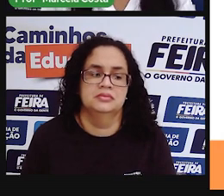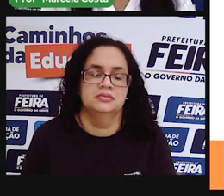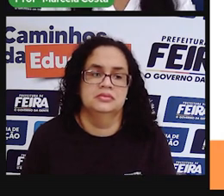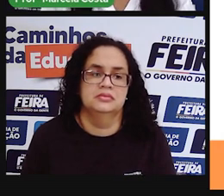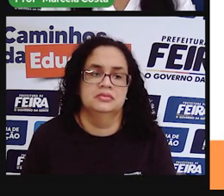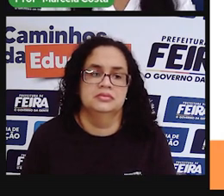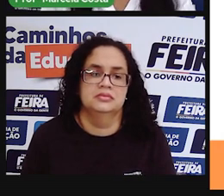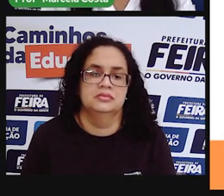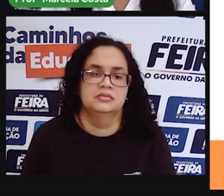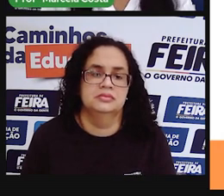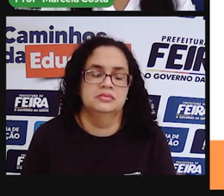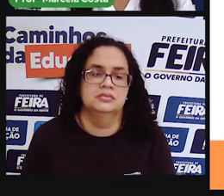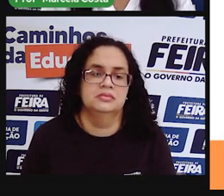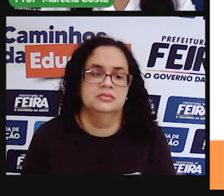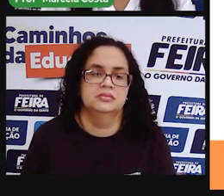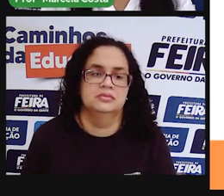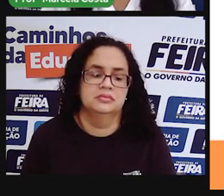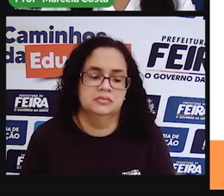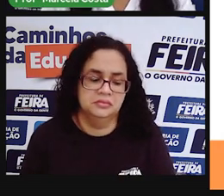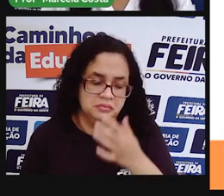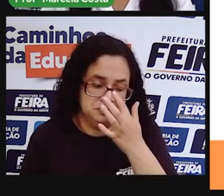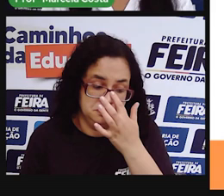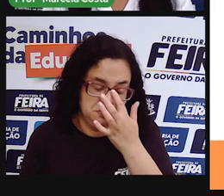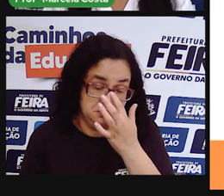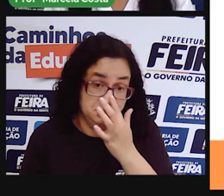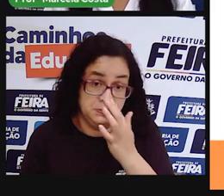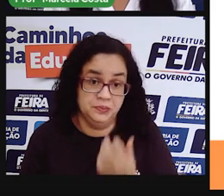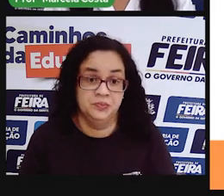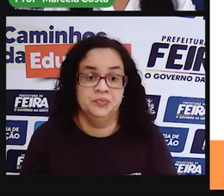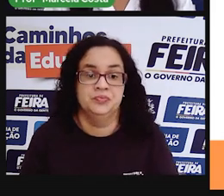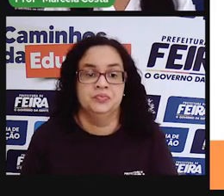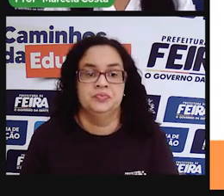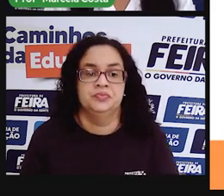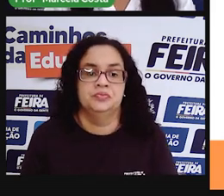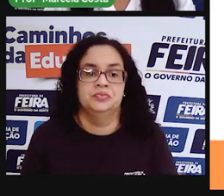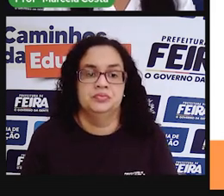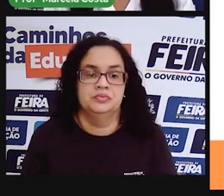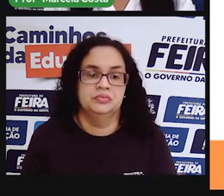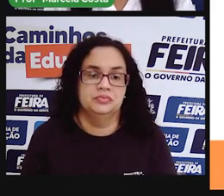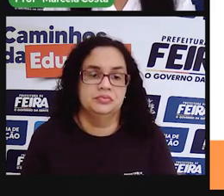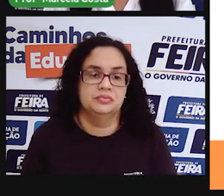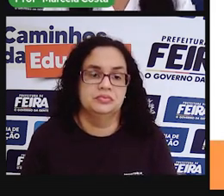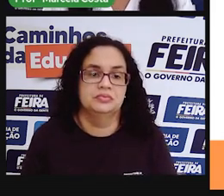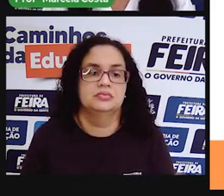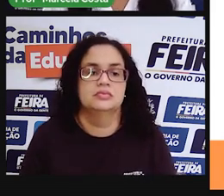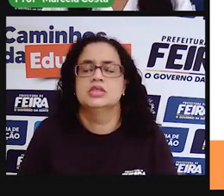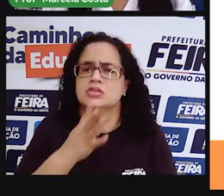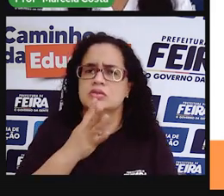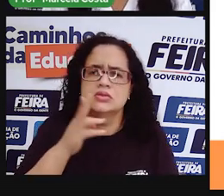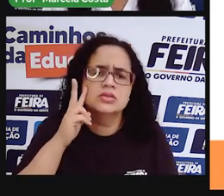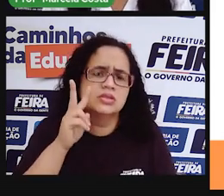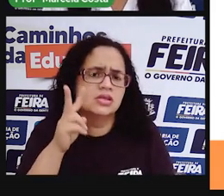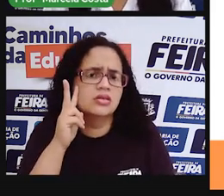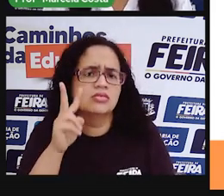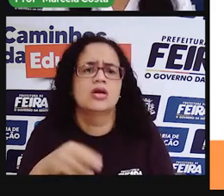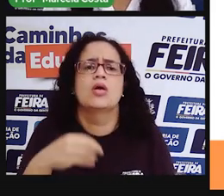Tá Já conseguiu descobrir?